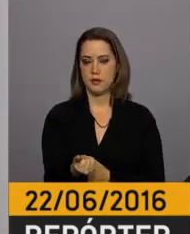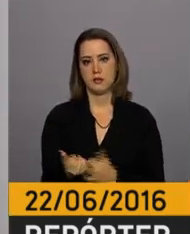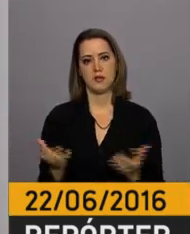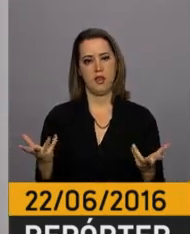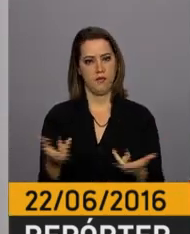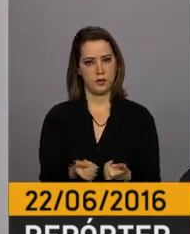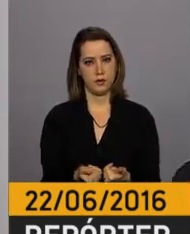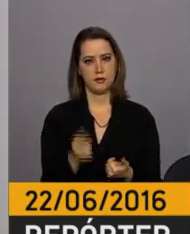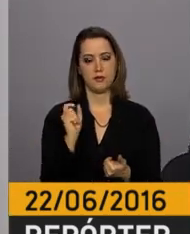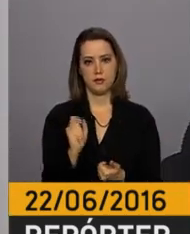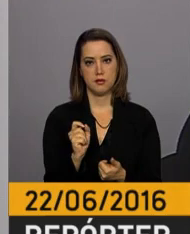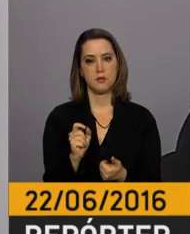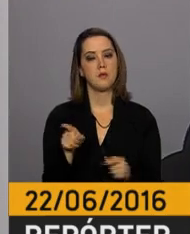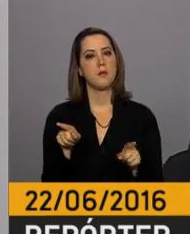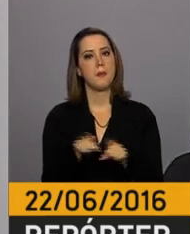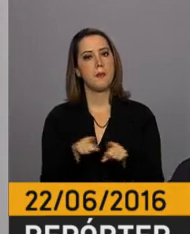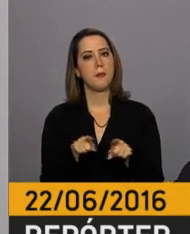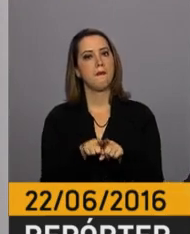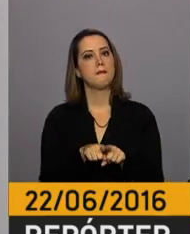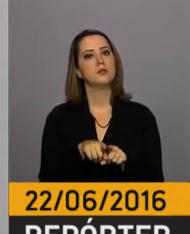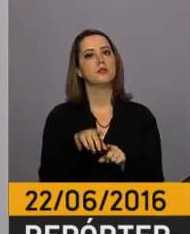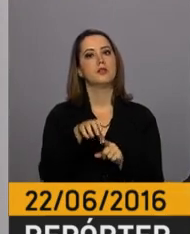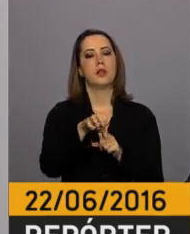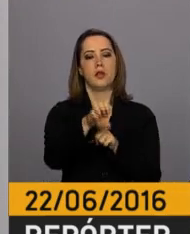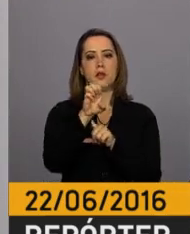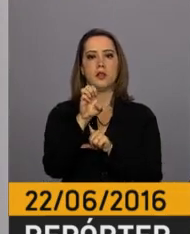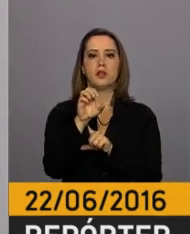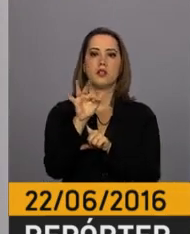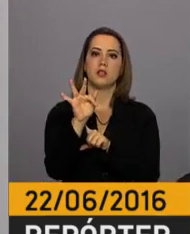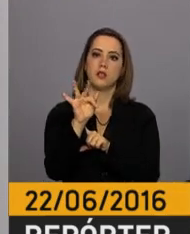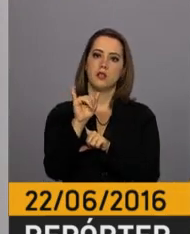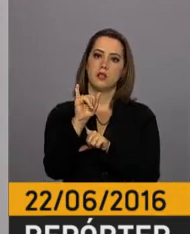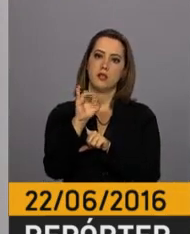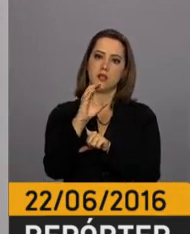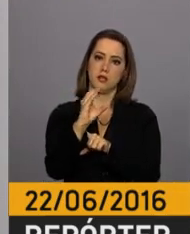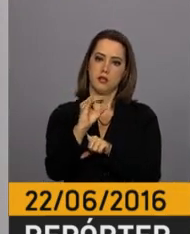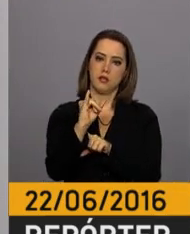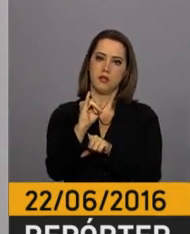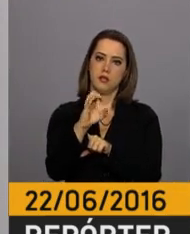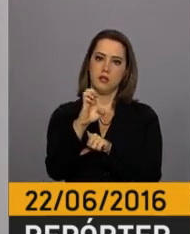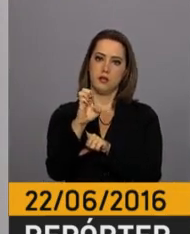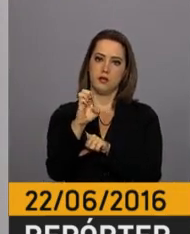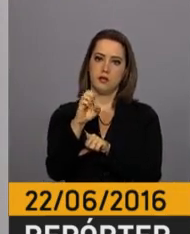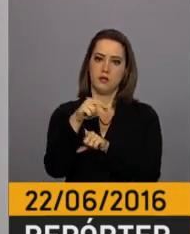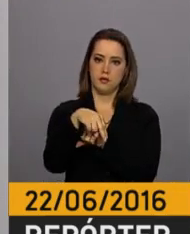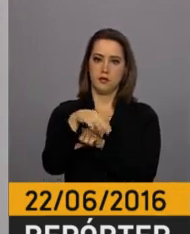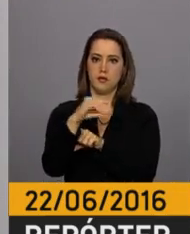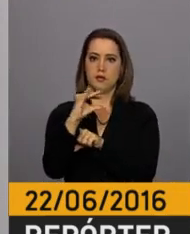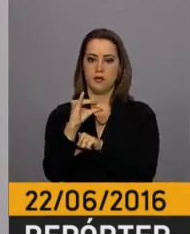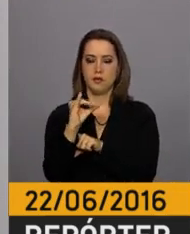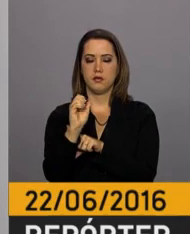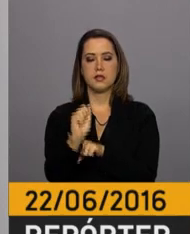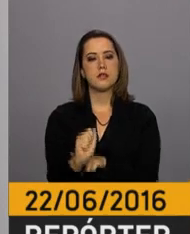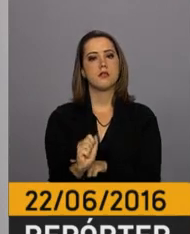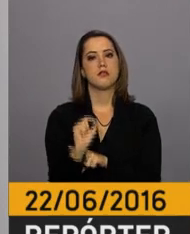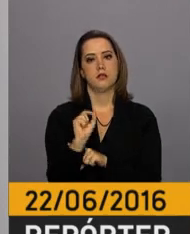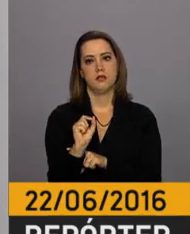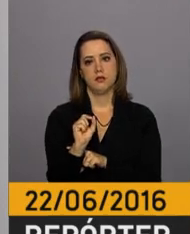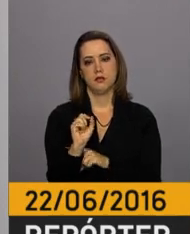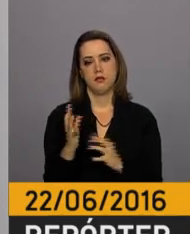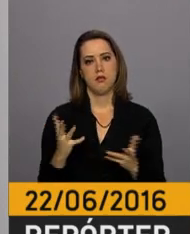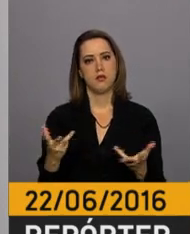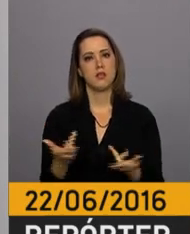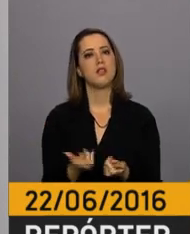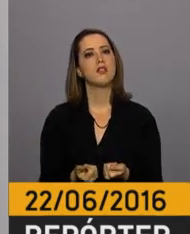de democracia da eficiência precisamos escrever até um artigo sobre isso né Por quê